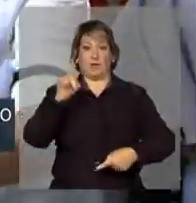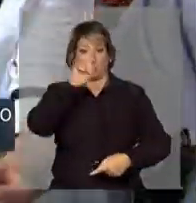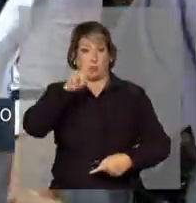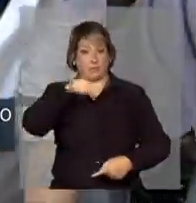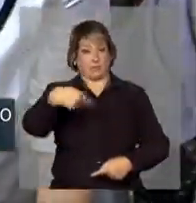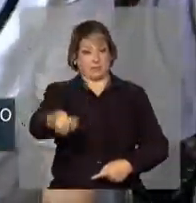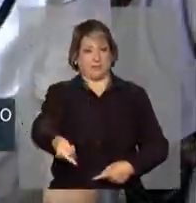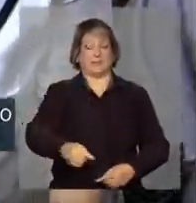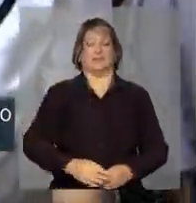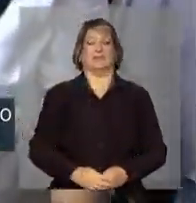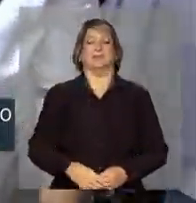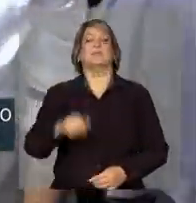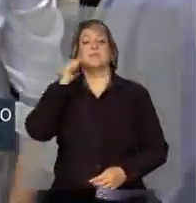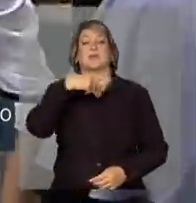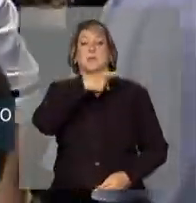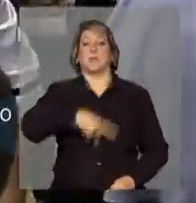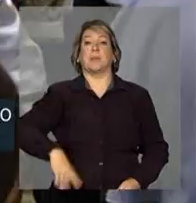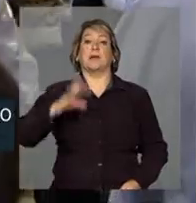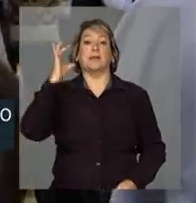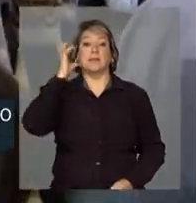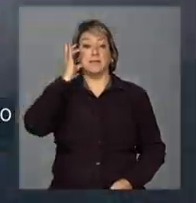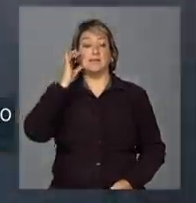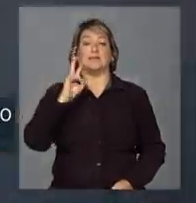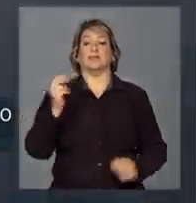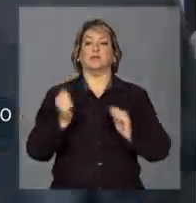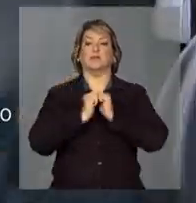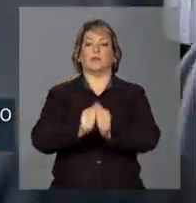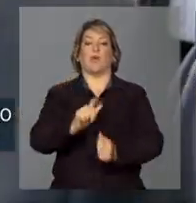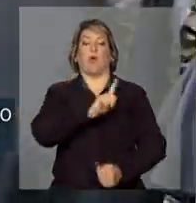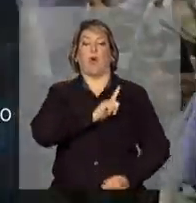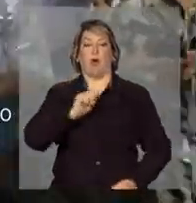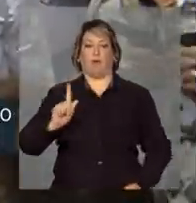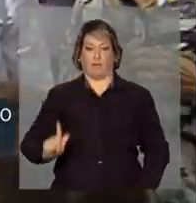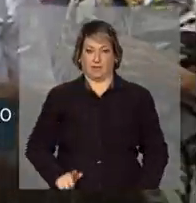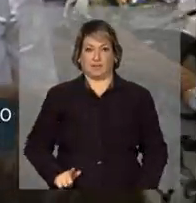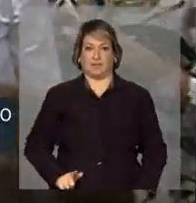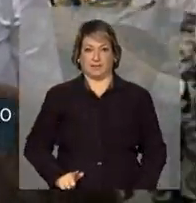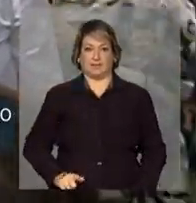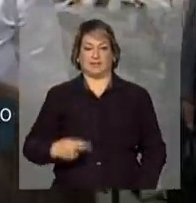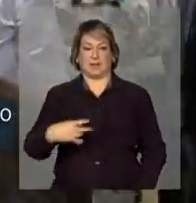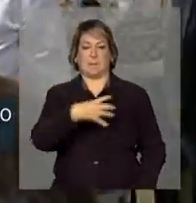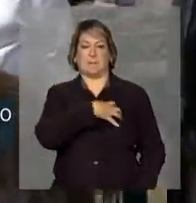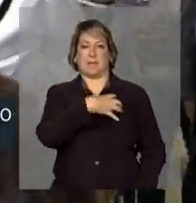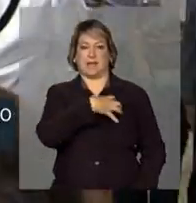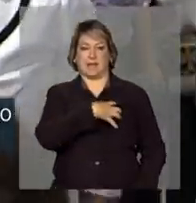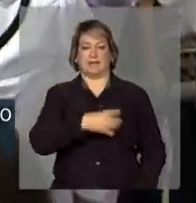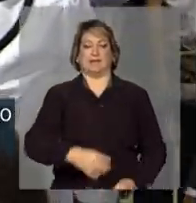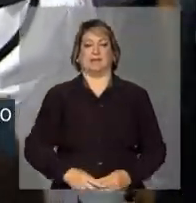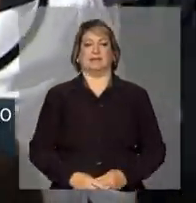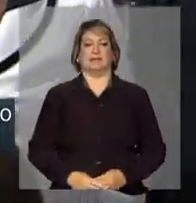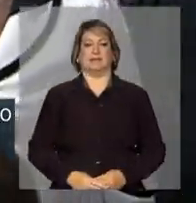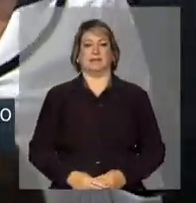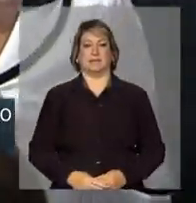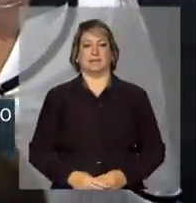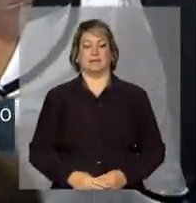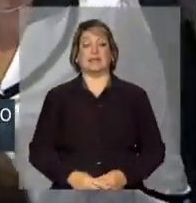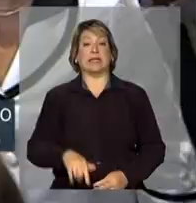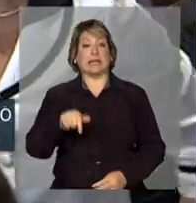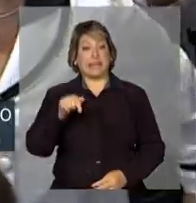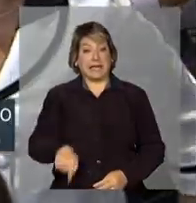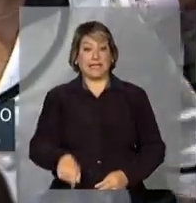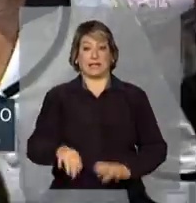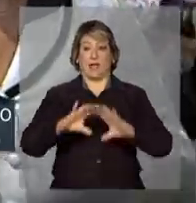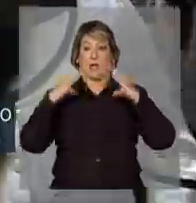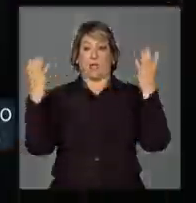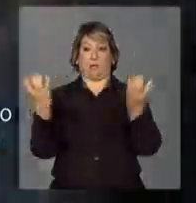Vemos aí imagens da presidenta Dilma acompanhada do governador Jacques Wagner. Esse estádio,